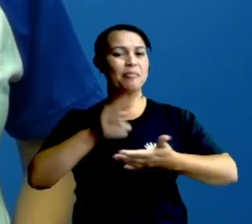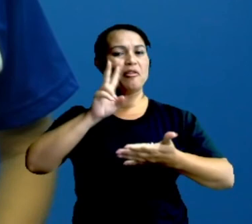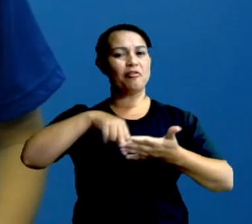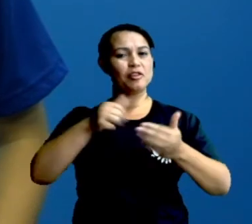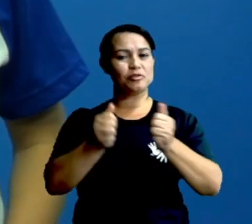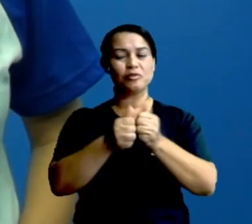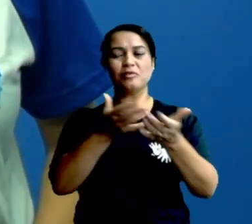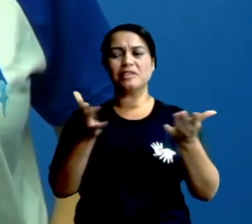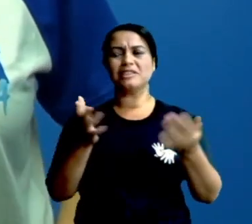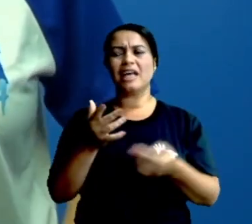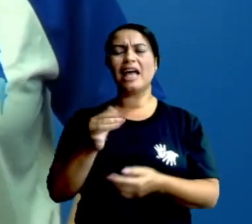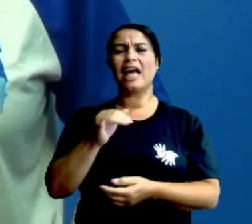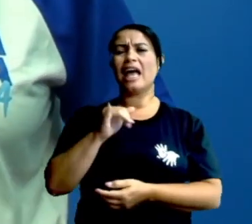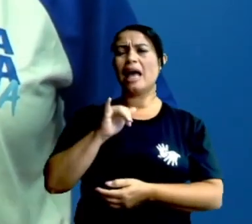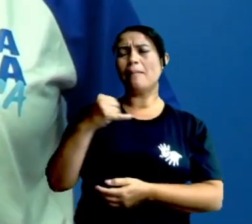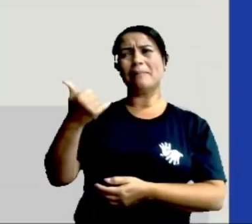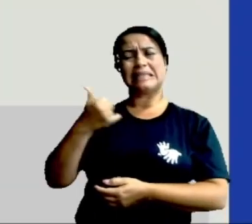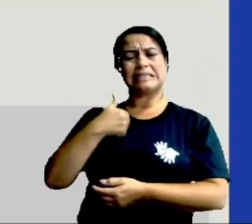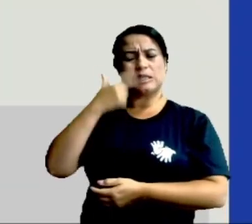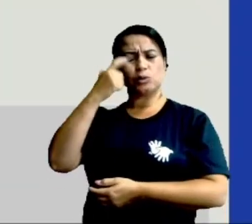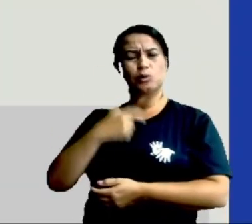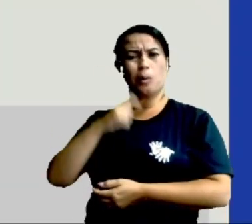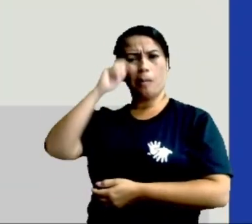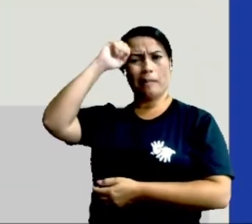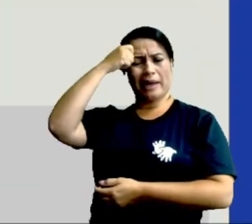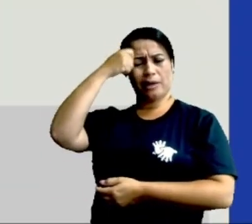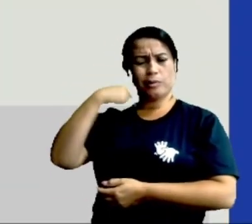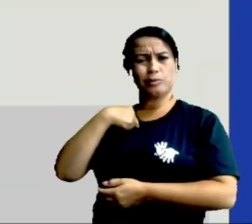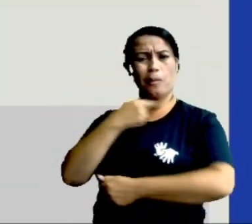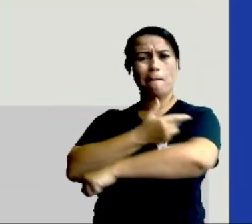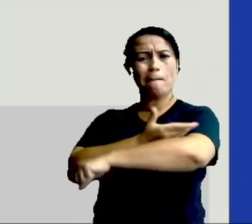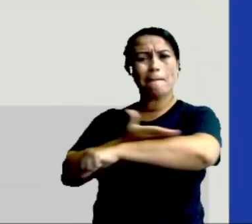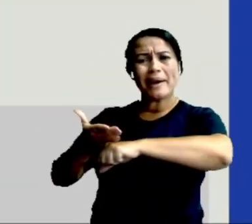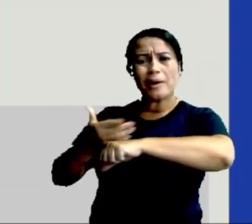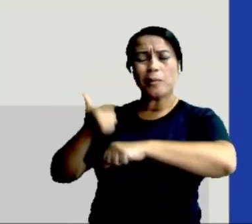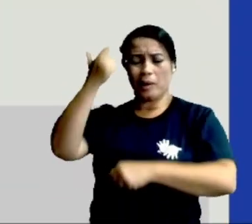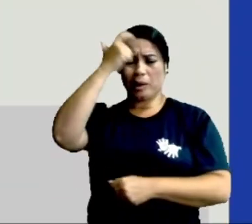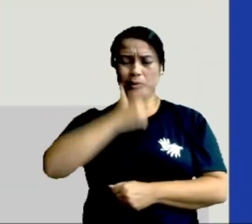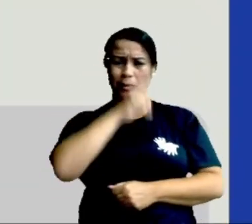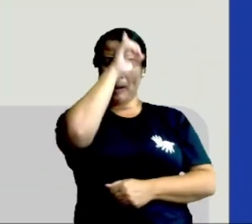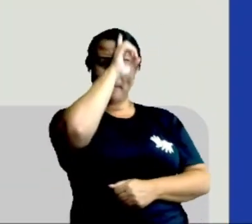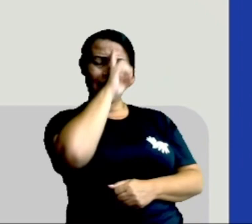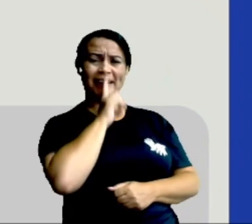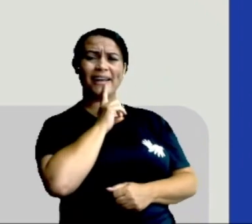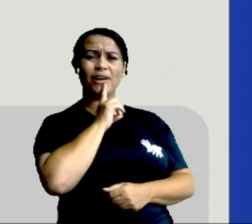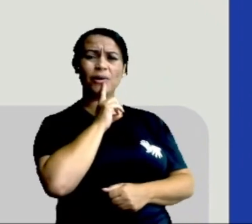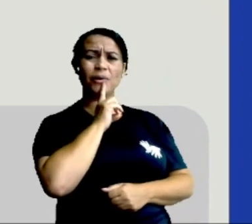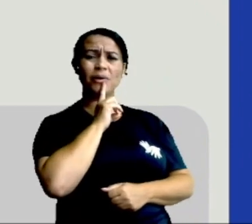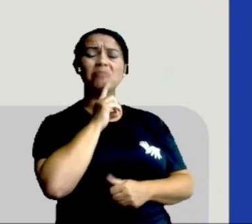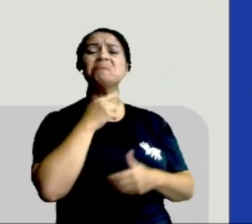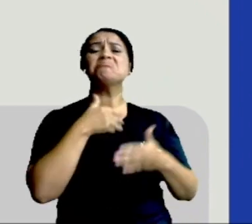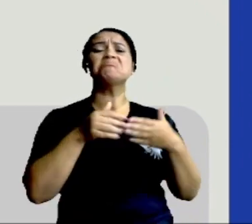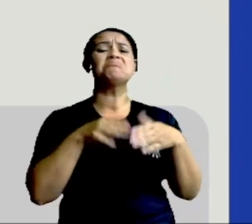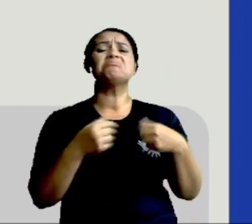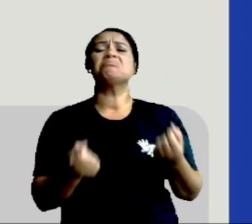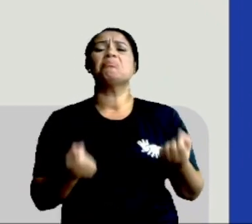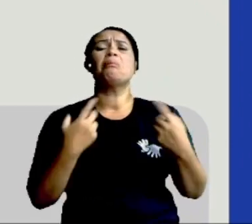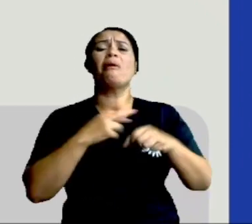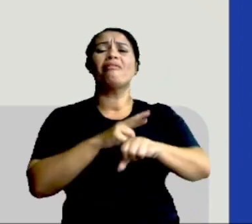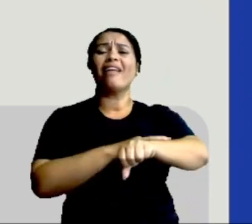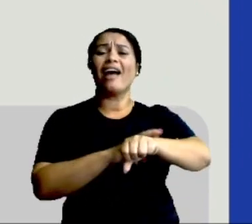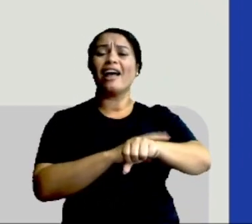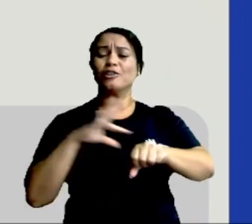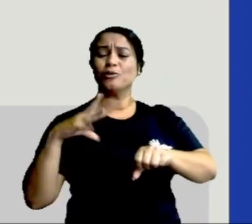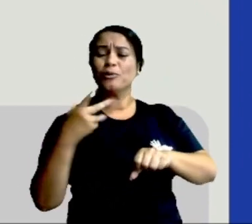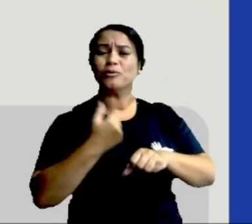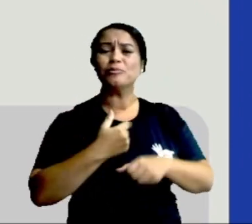com vocês. Dizem que sou preto, dizem que sou branco, dizem que sou amarelo. Quem importa a raça, se